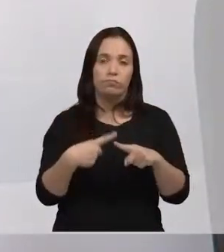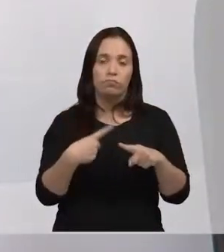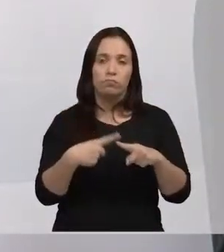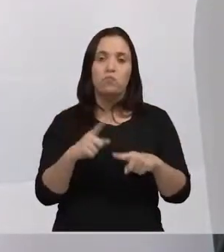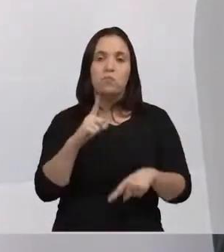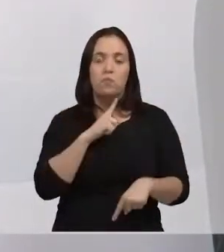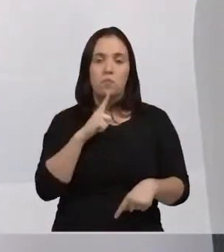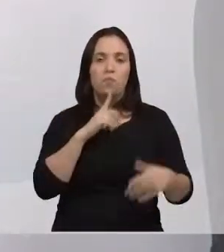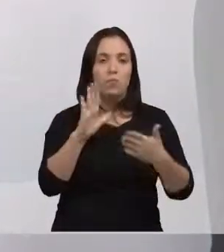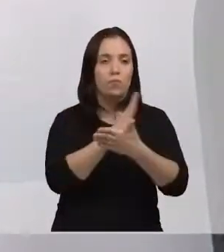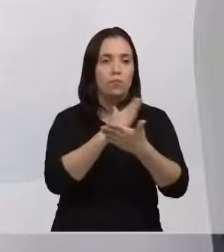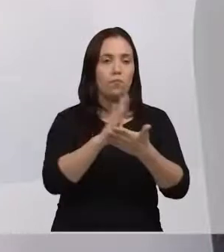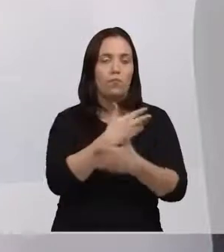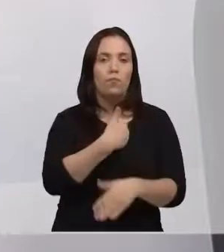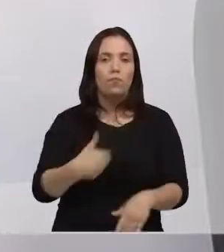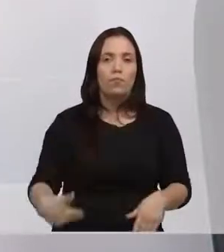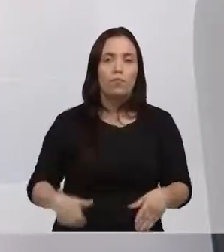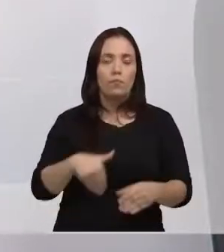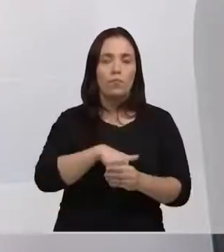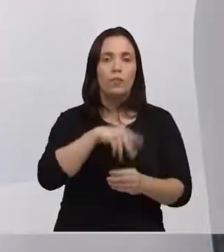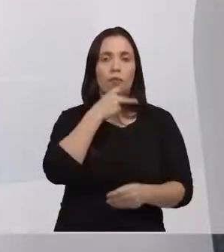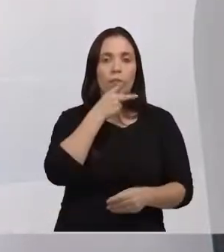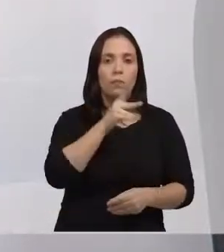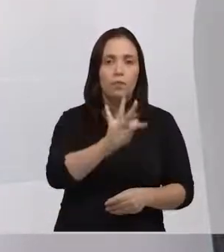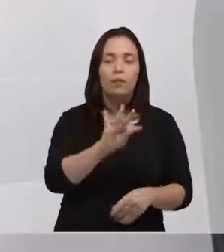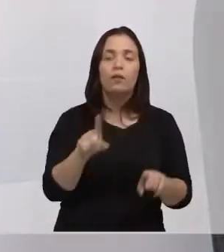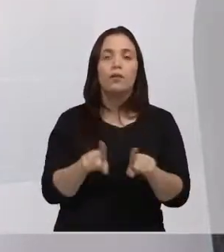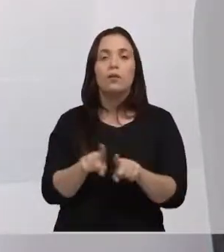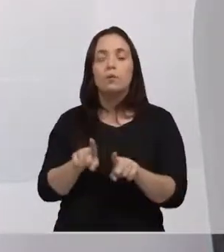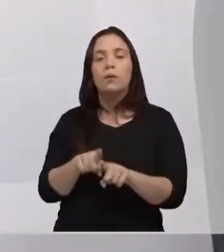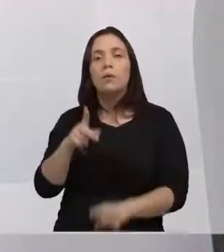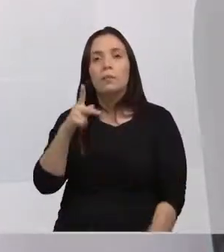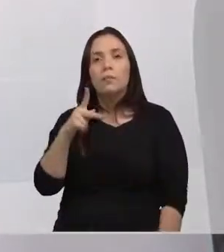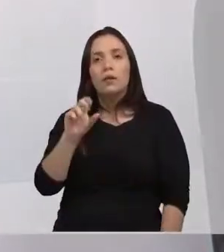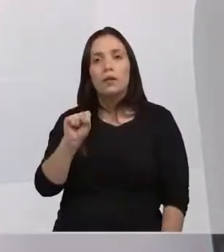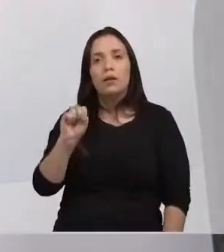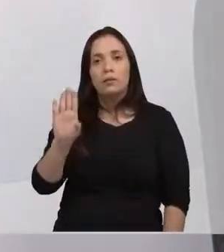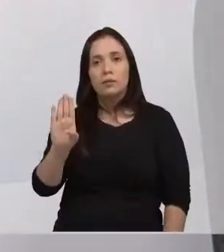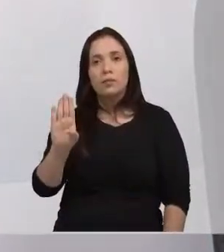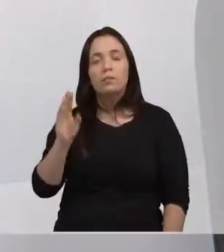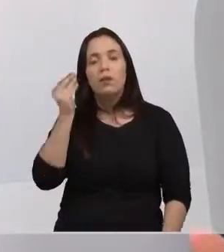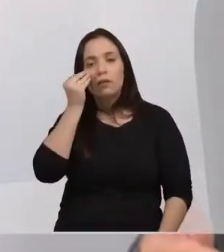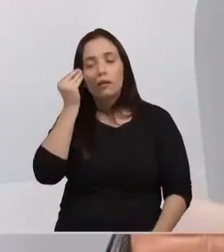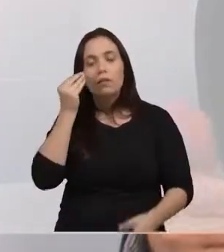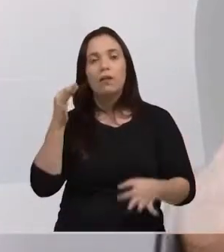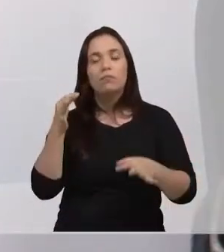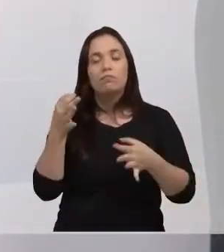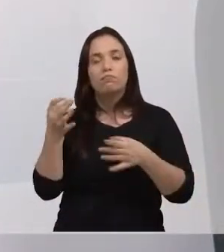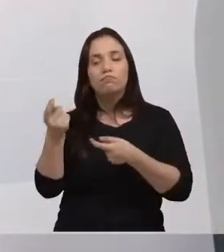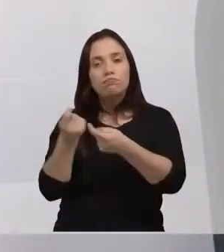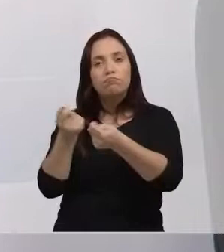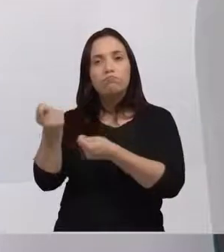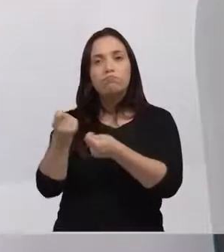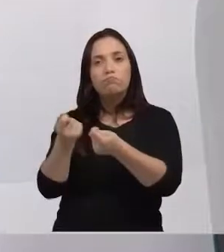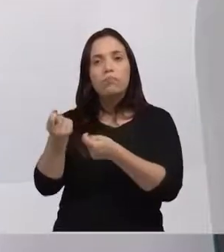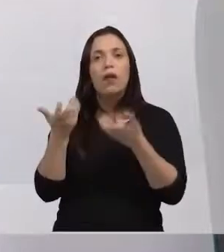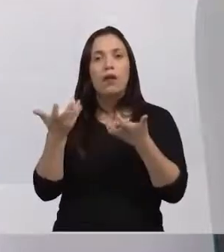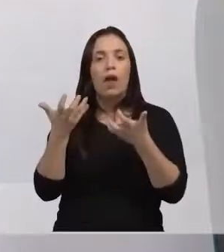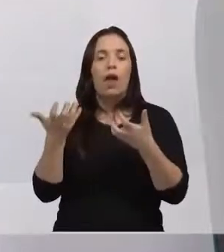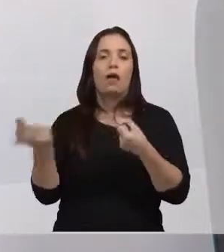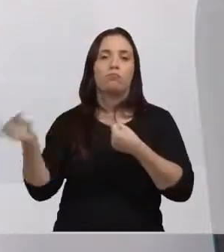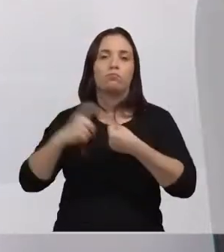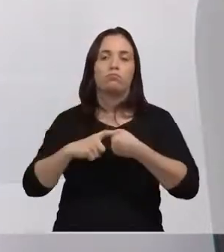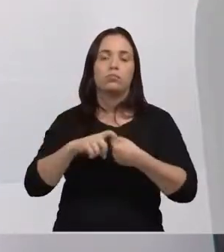os governadores petistas como os governadores do PSB trabalhando em conjunto para apoiarem Ciro